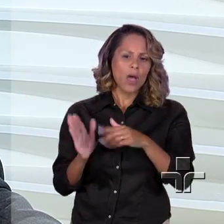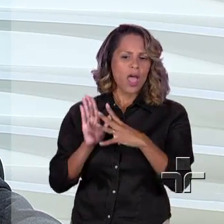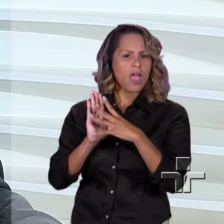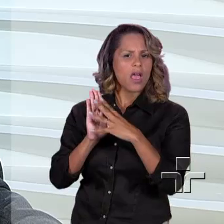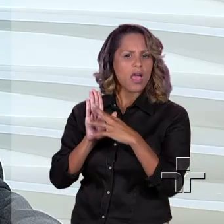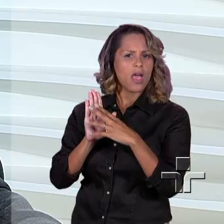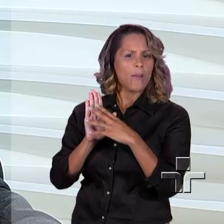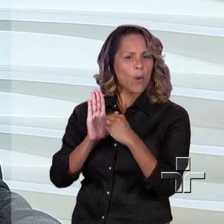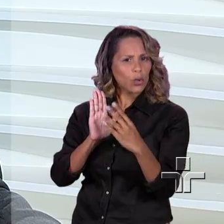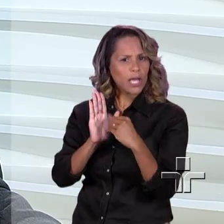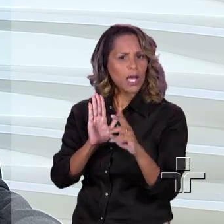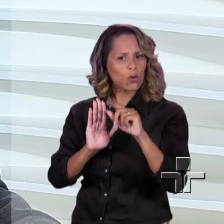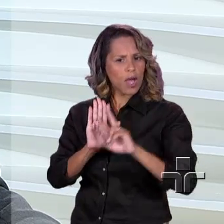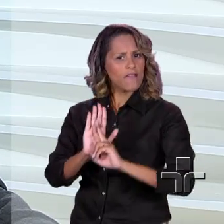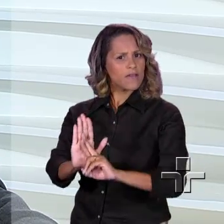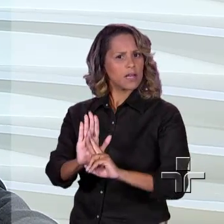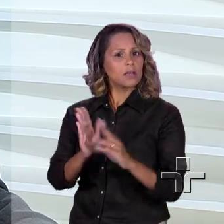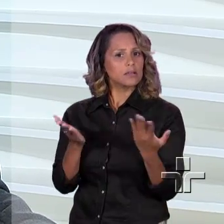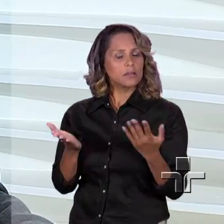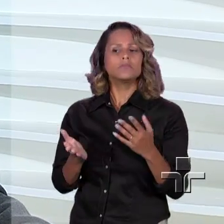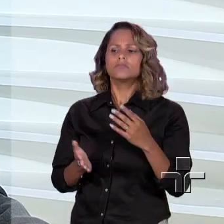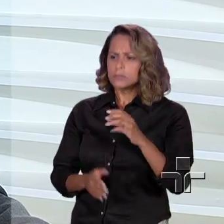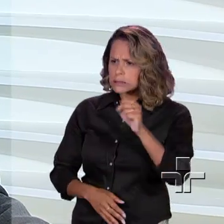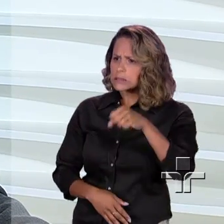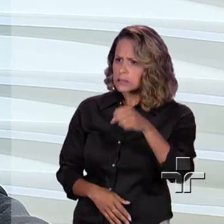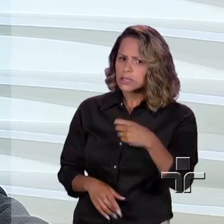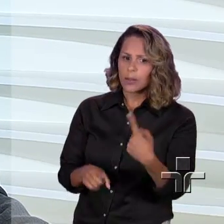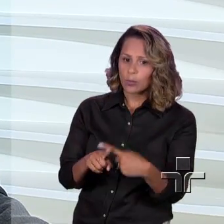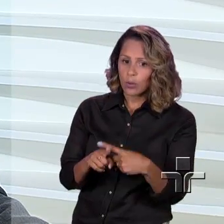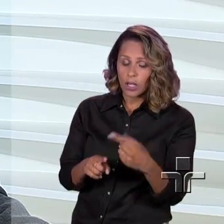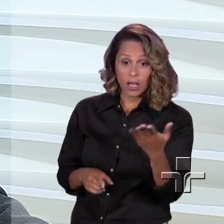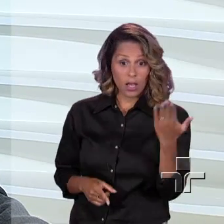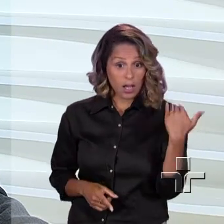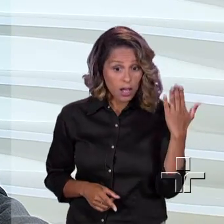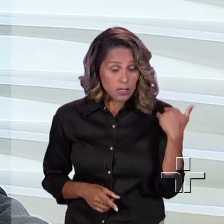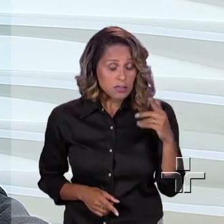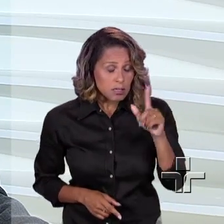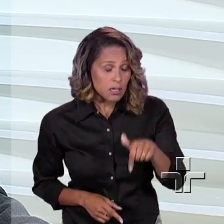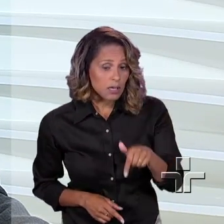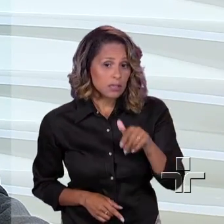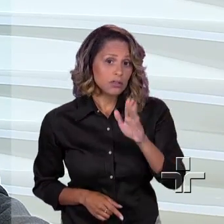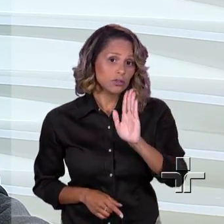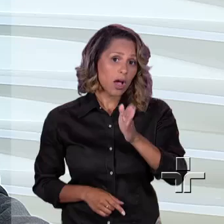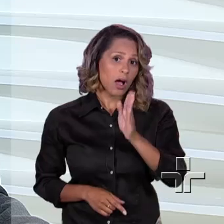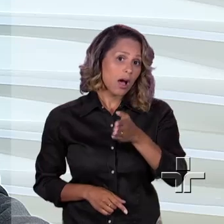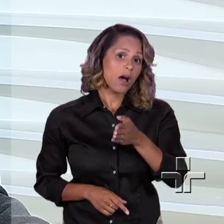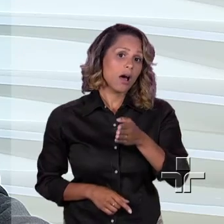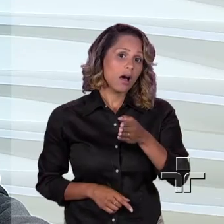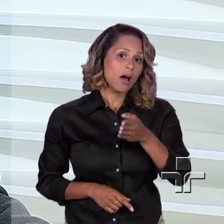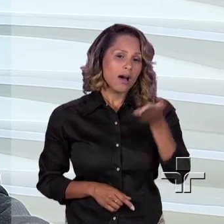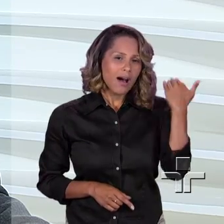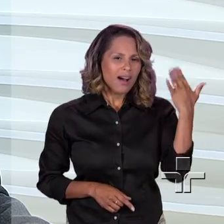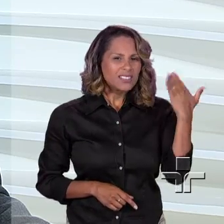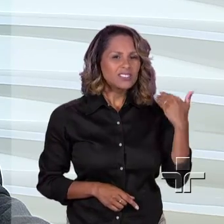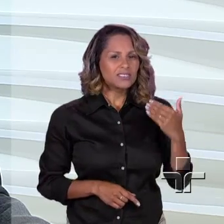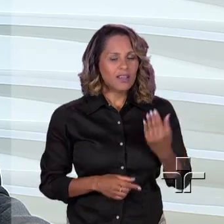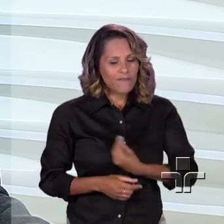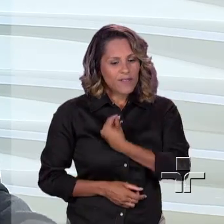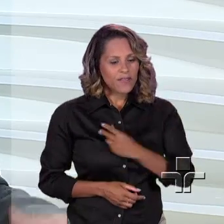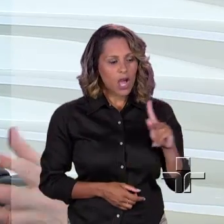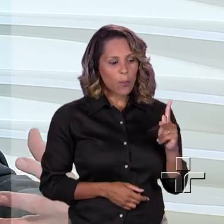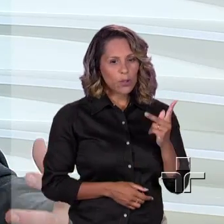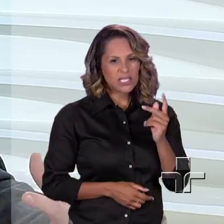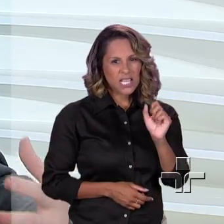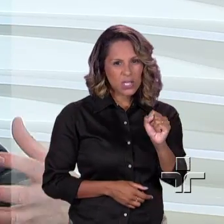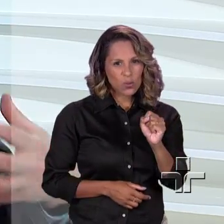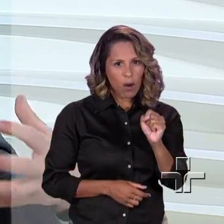em todos os momentos na vida dele, mesmo quando ele reprimia a sua homossexualidade durante a luta armada, era uma pessoa que vivia plenamente a sua vida, a